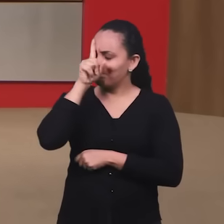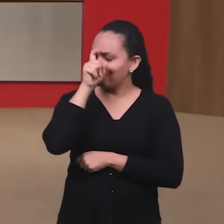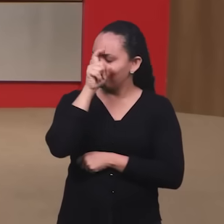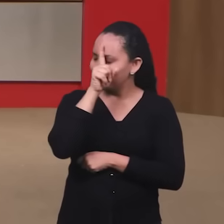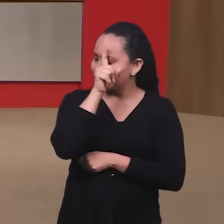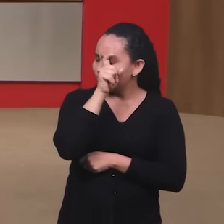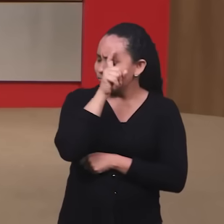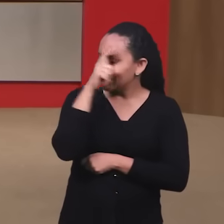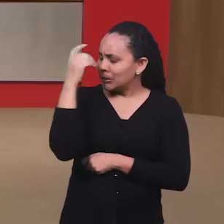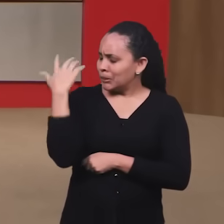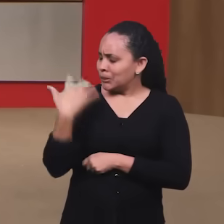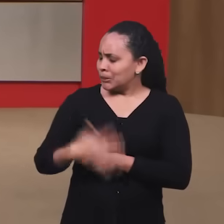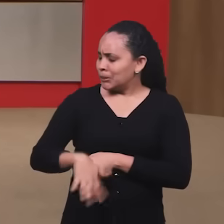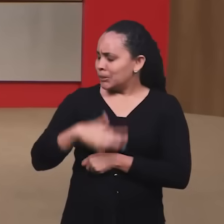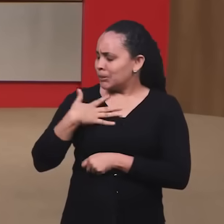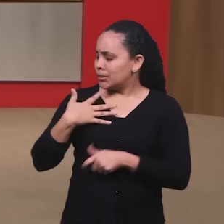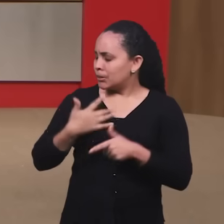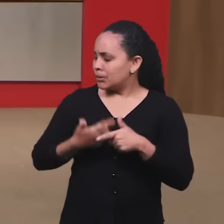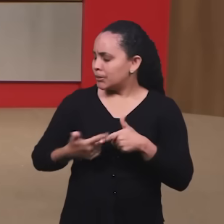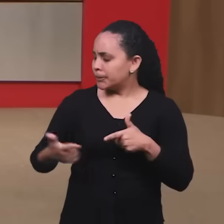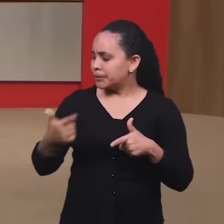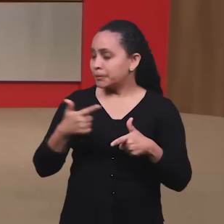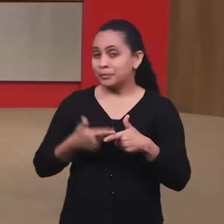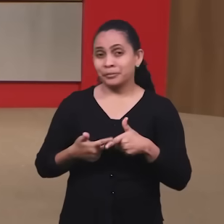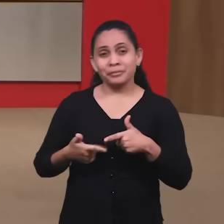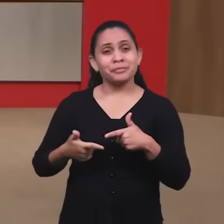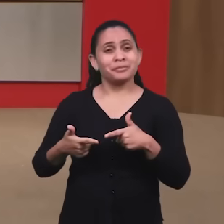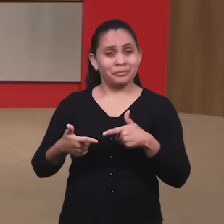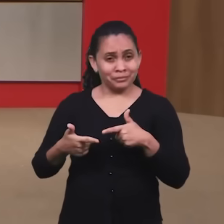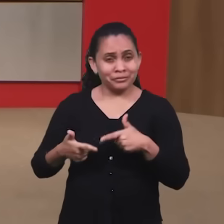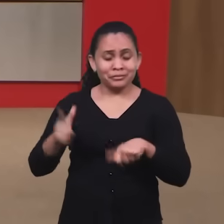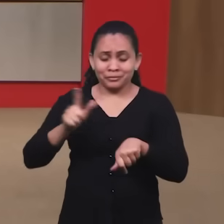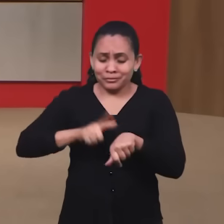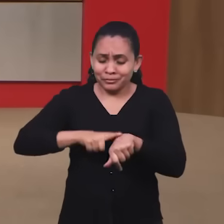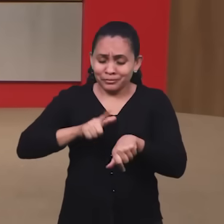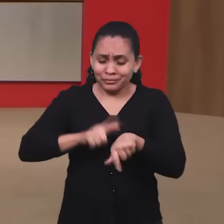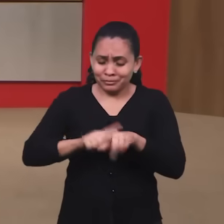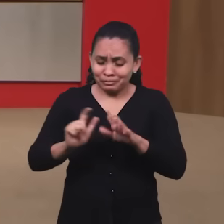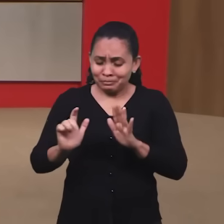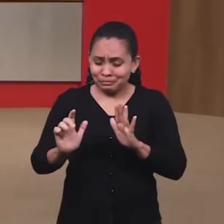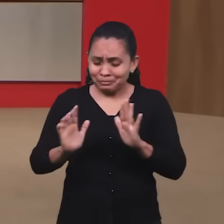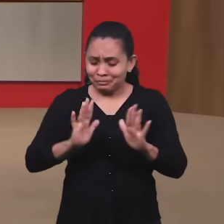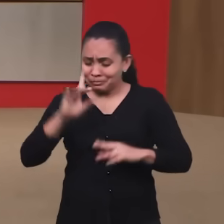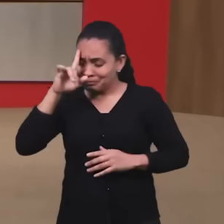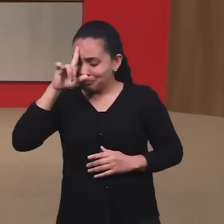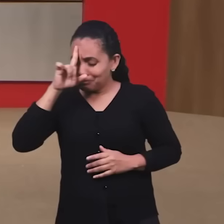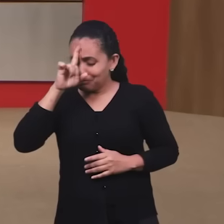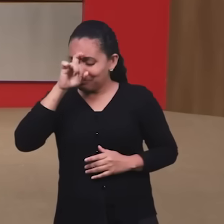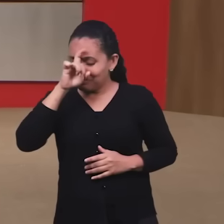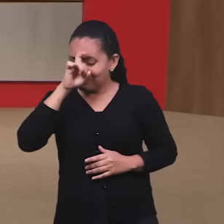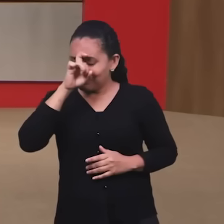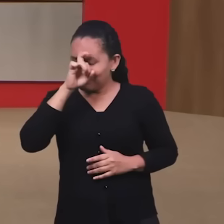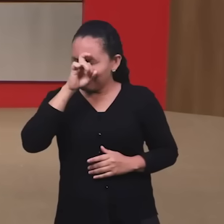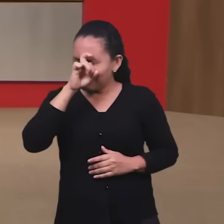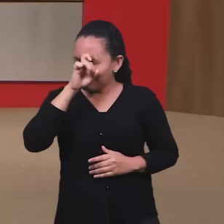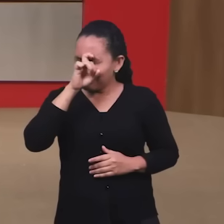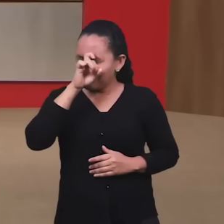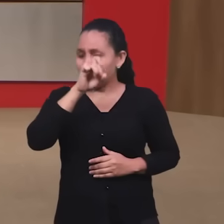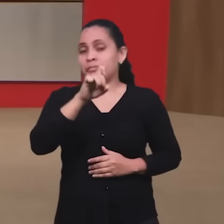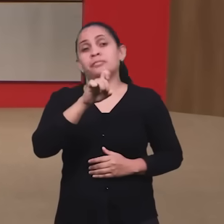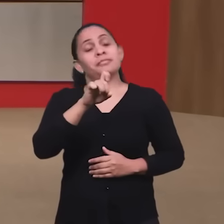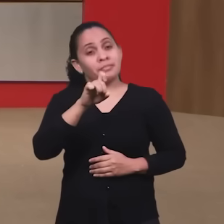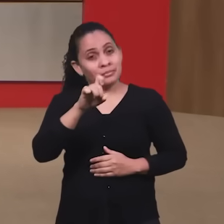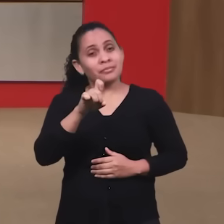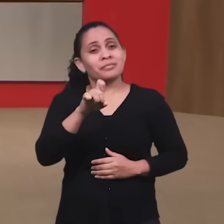as dificuldades, os problemas, situações que aparentemente não têm